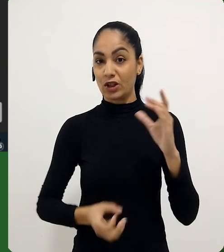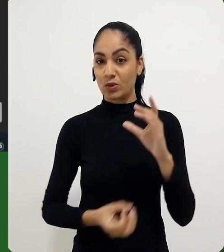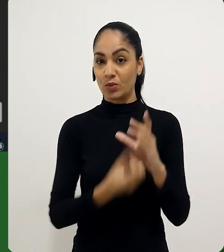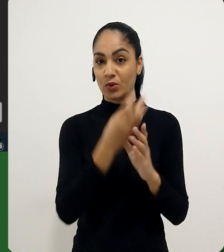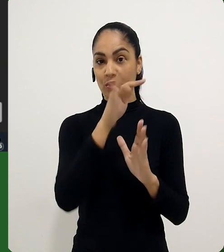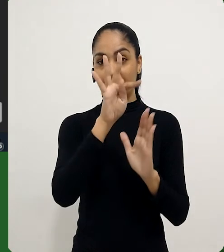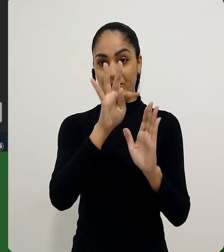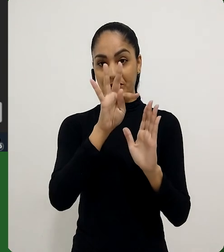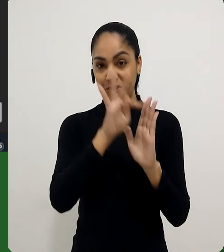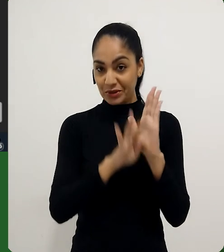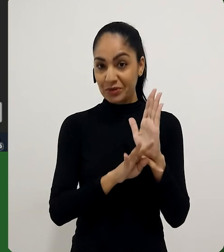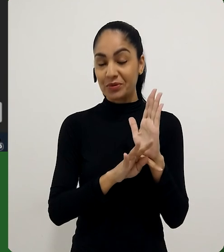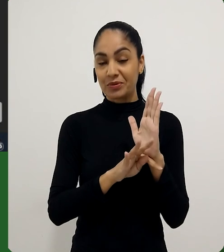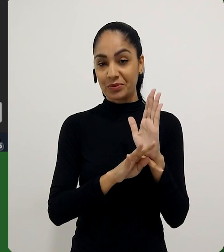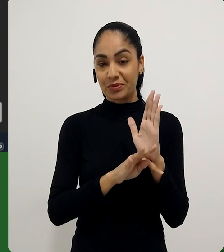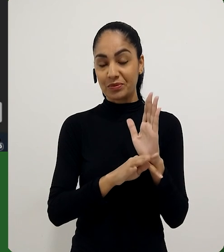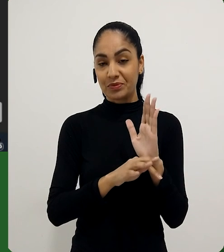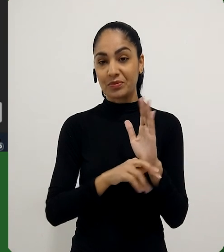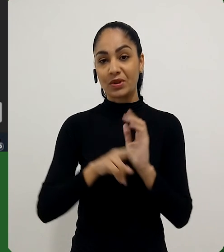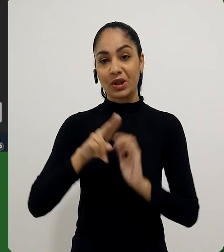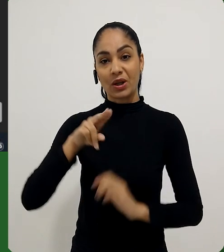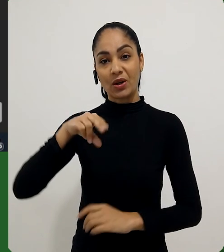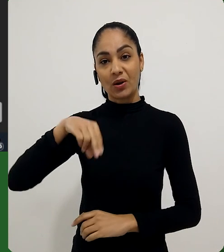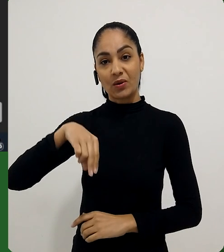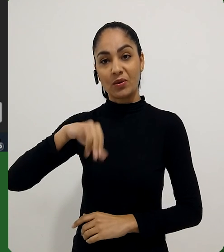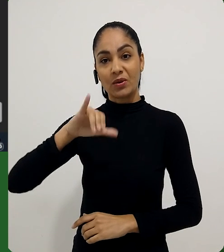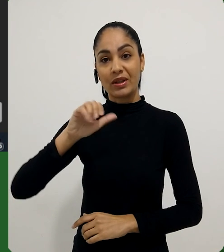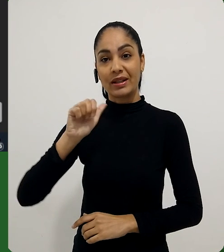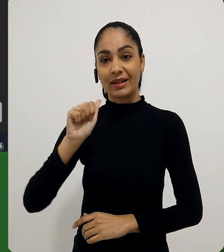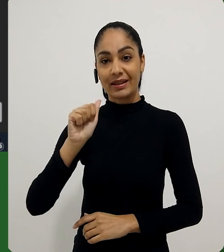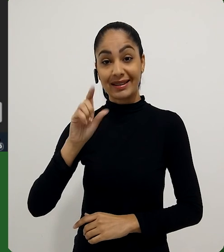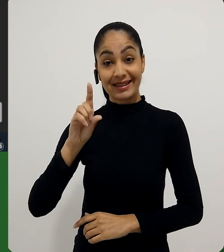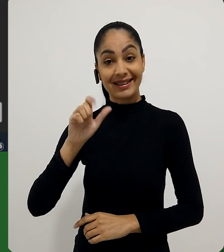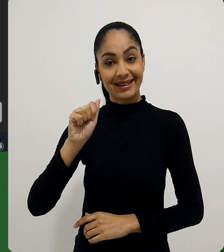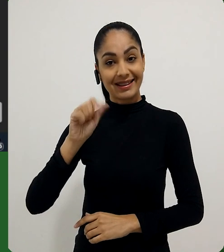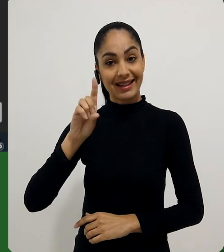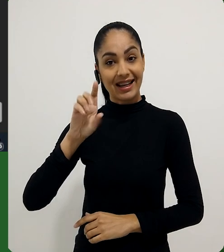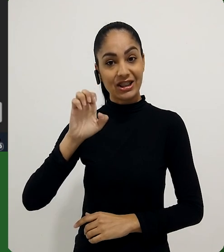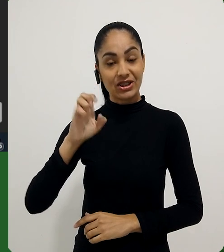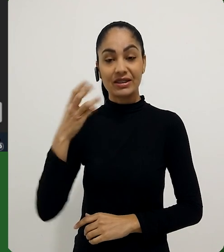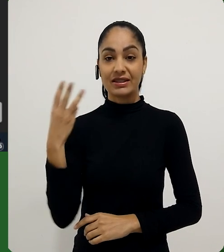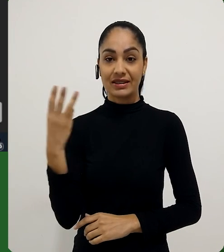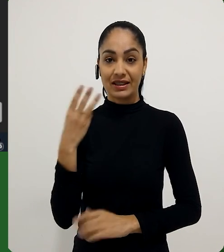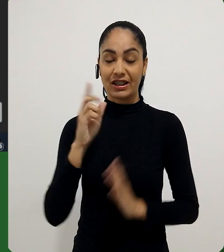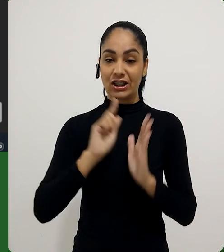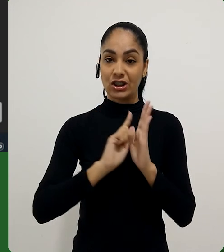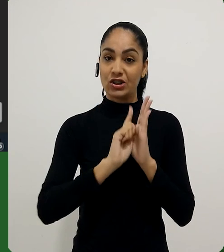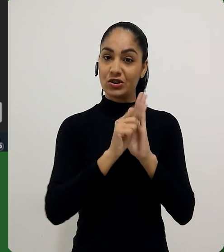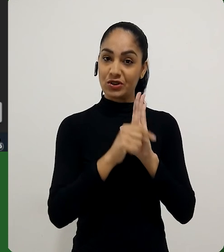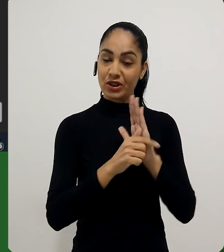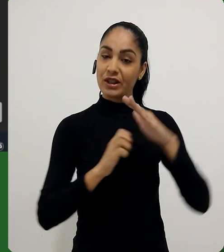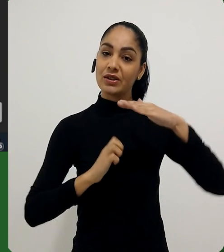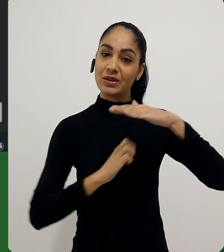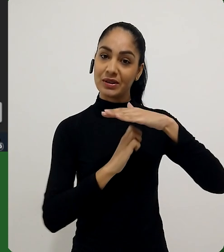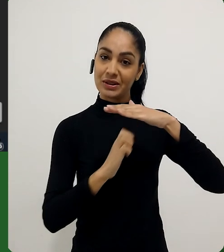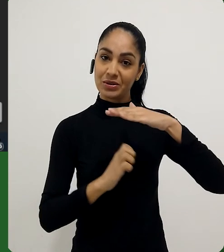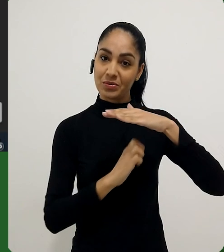as atividades de produção textual da unidade, né, unidade